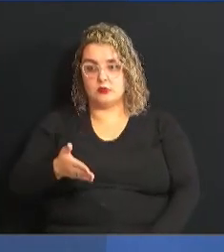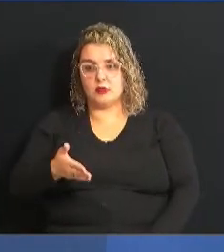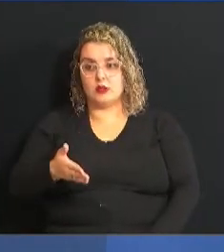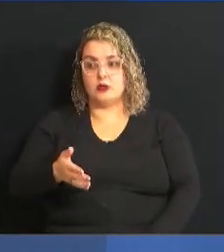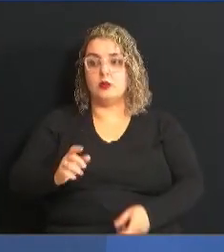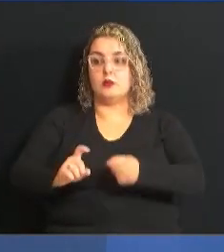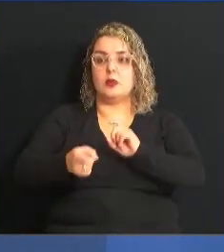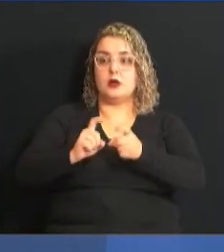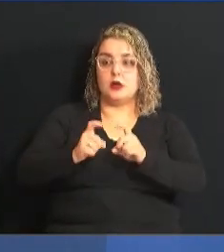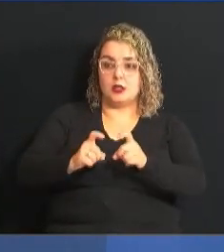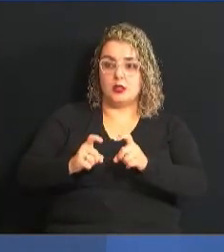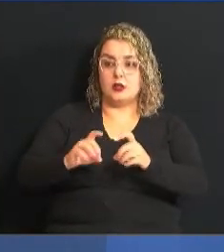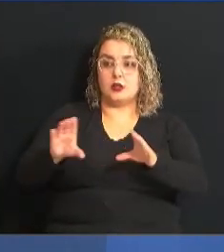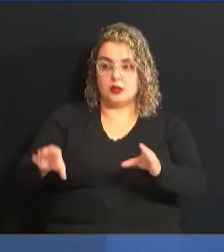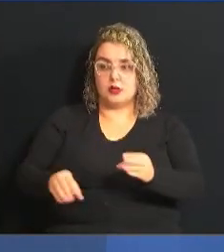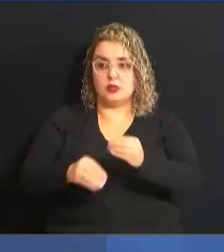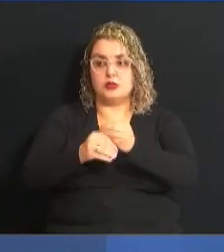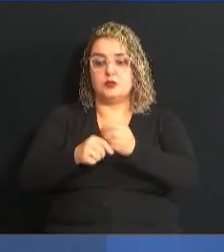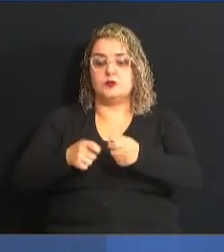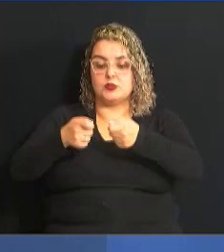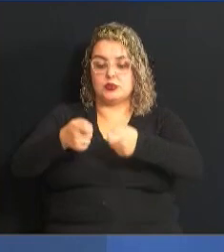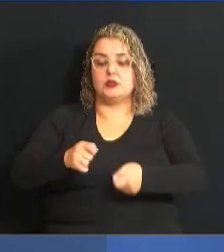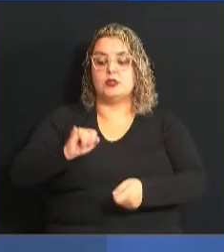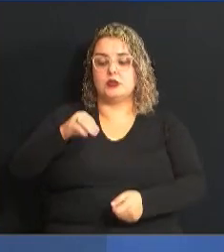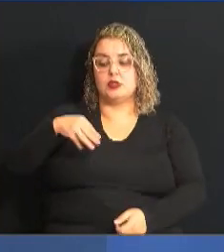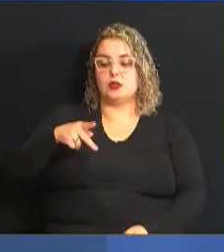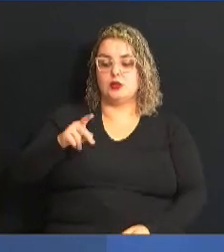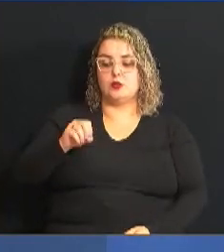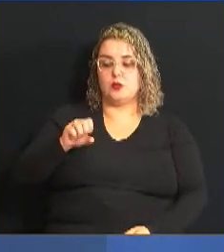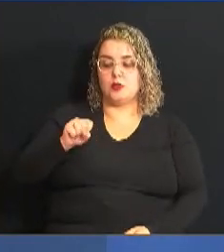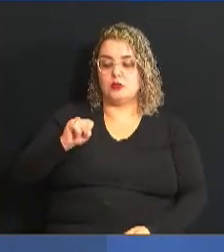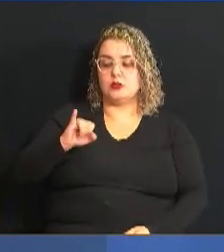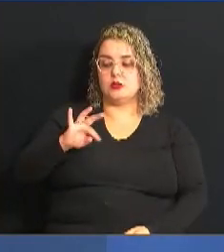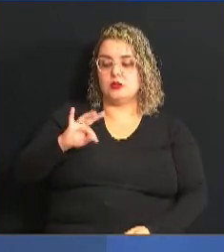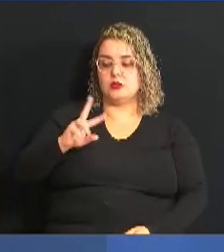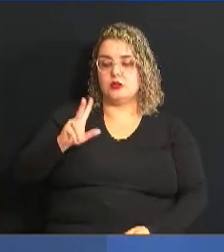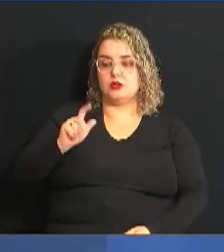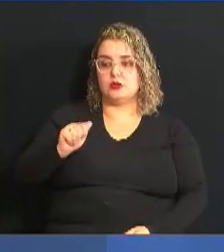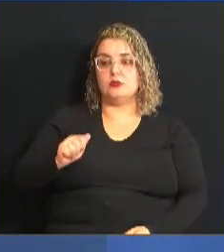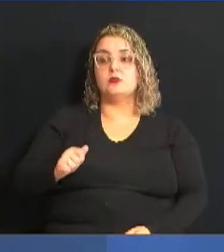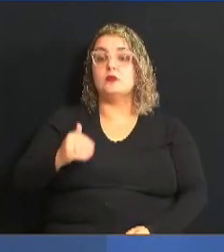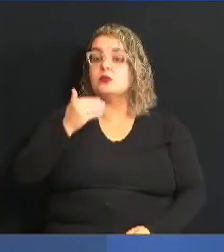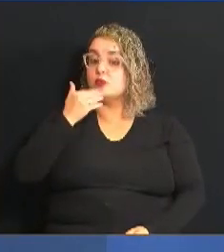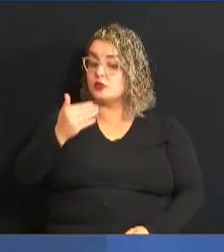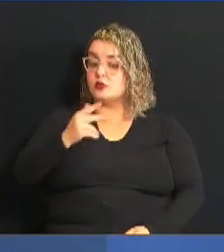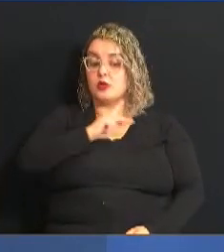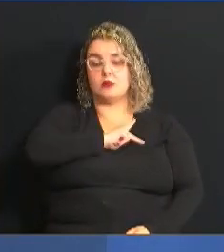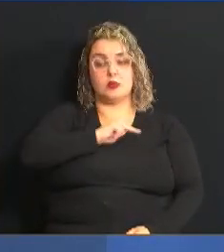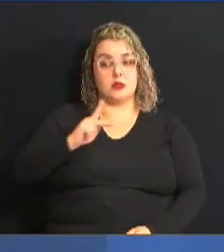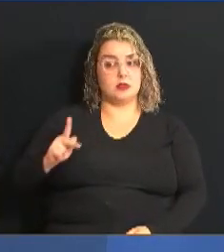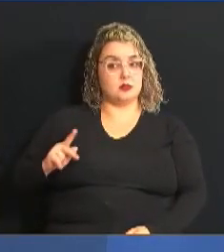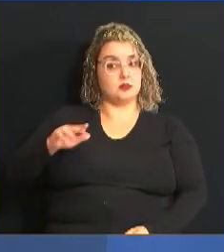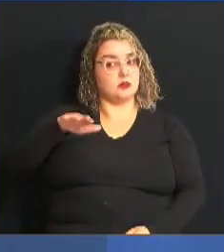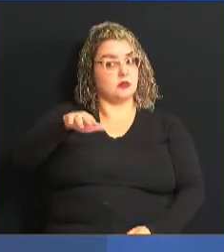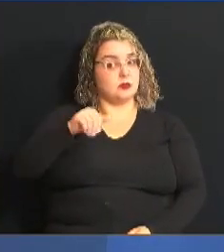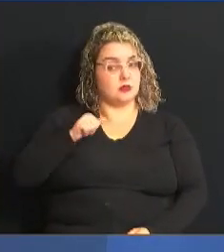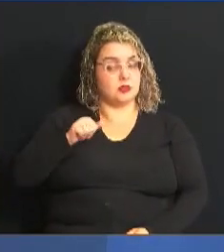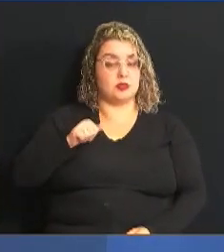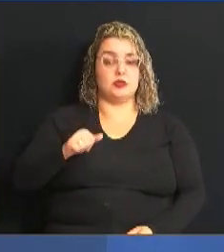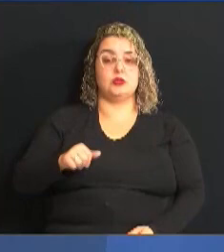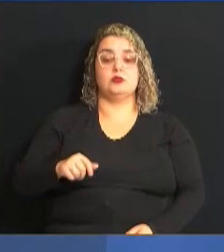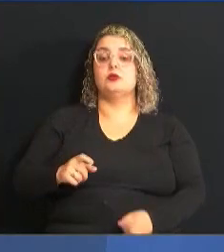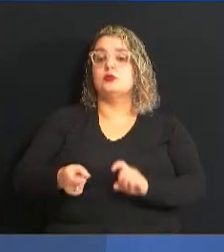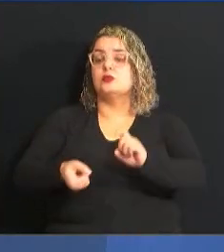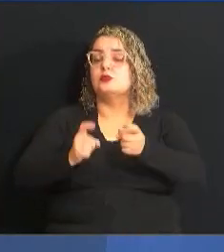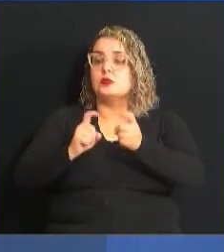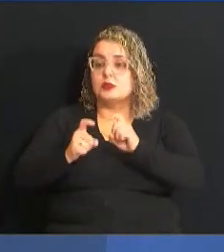reunião sobre as emendas impositivas. Essa reunião foi convocada pela presidência da Câmara, vai reunir vereadores, vai